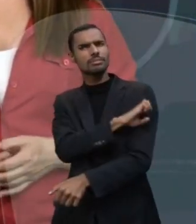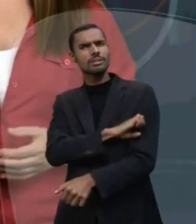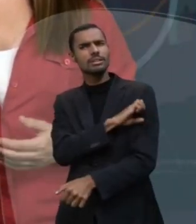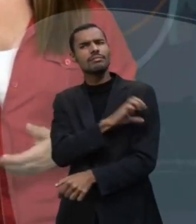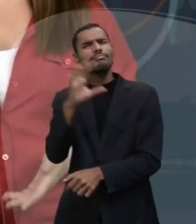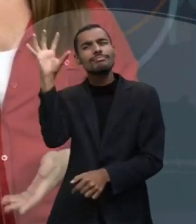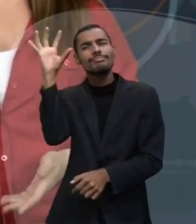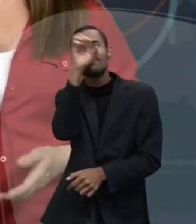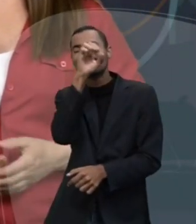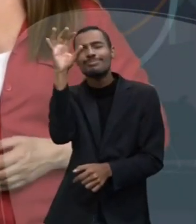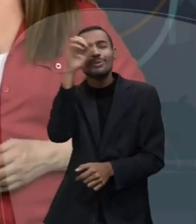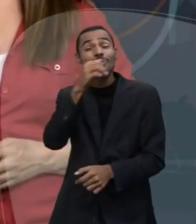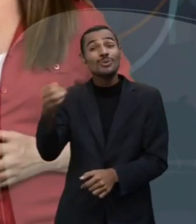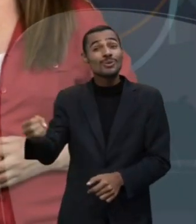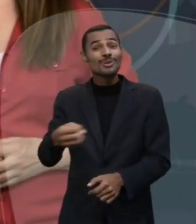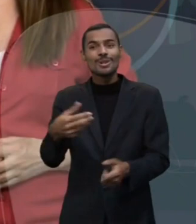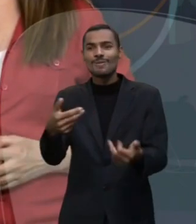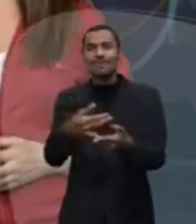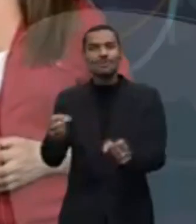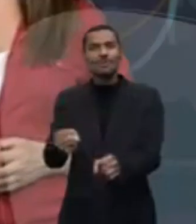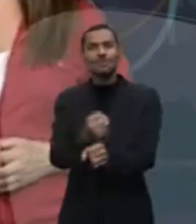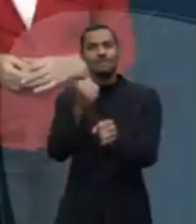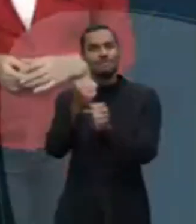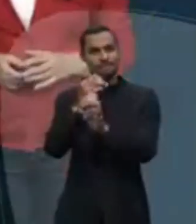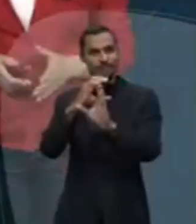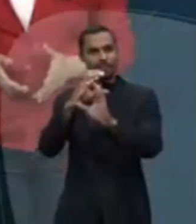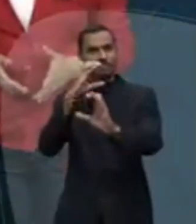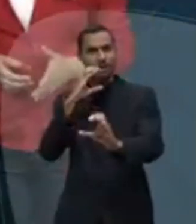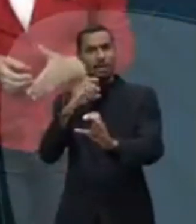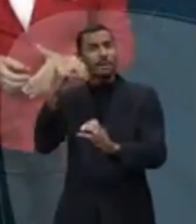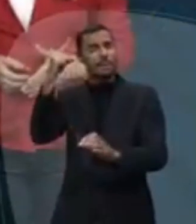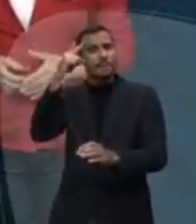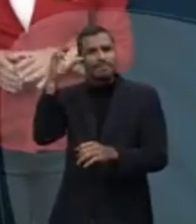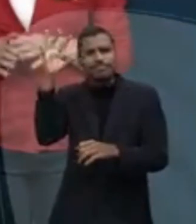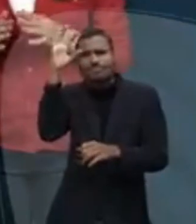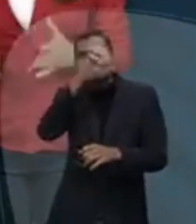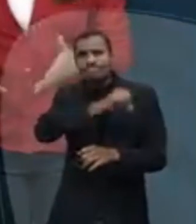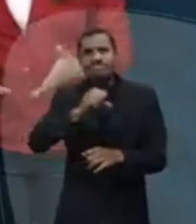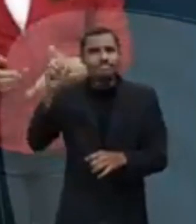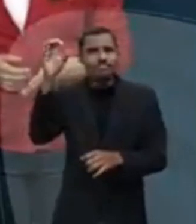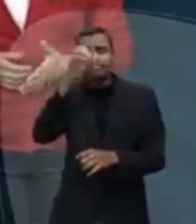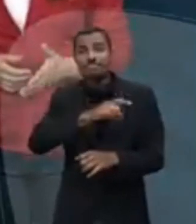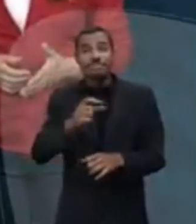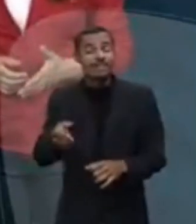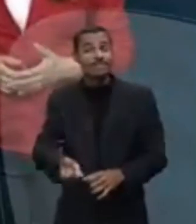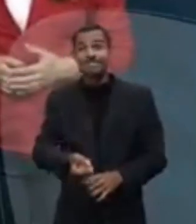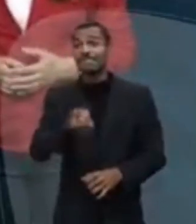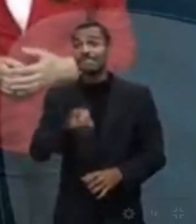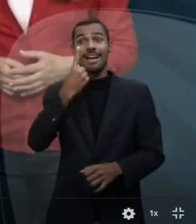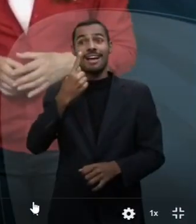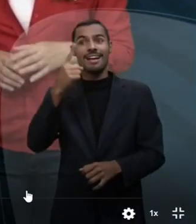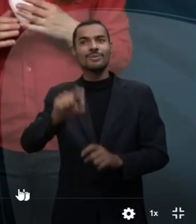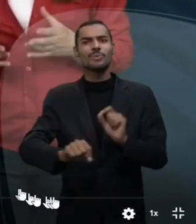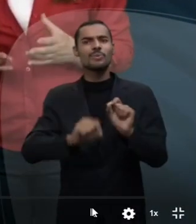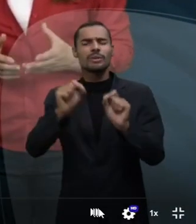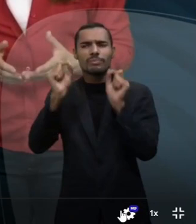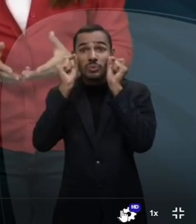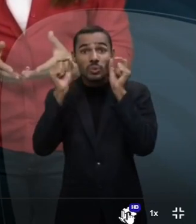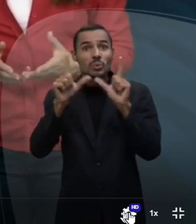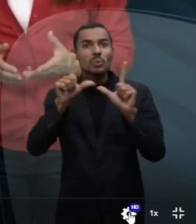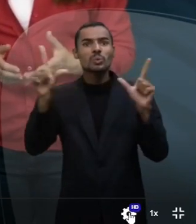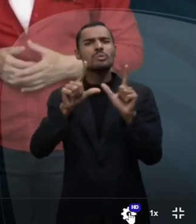estou aprendendo muitas coisas novas sobre construção civil. Um dos pontos de aprendizado que mais me surpreendeu foi descobrir o